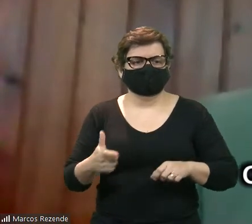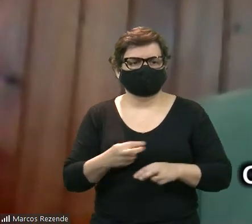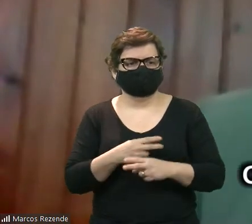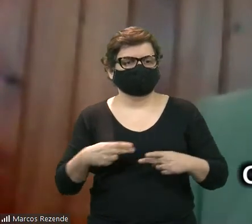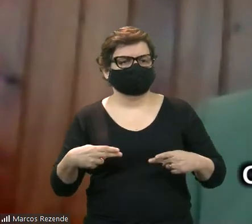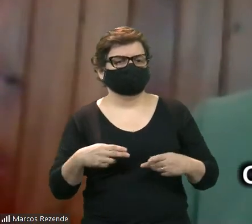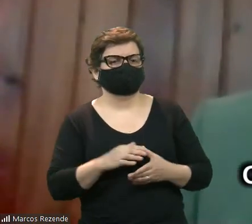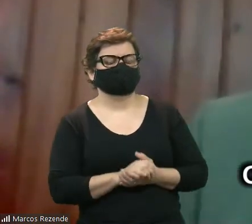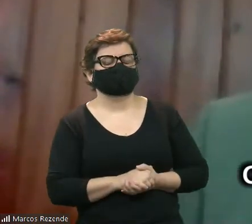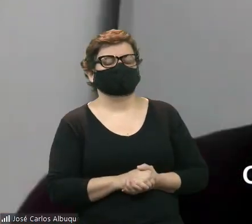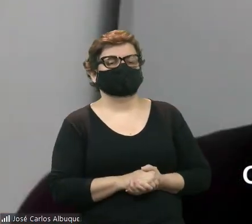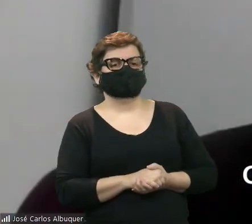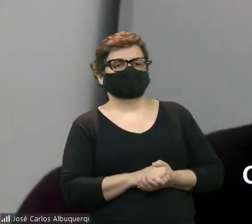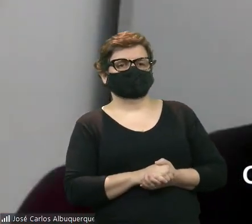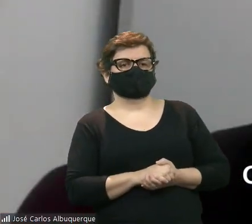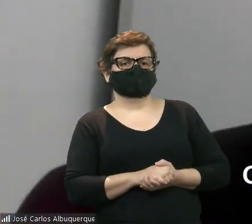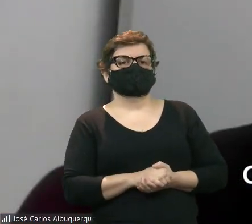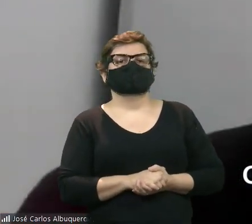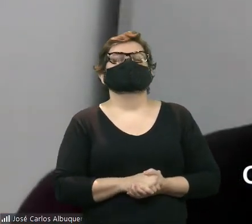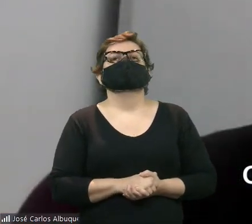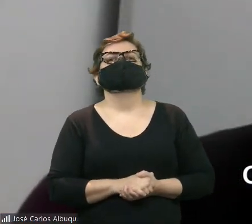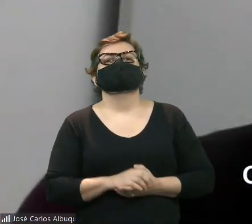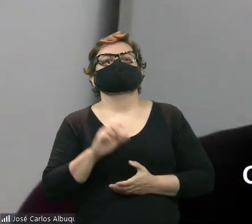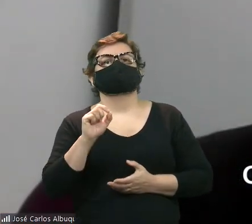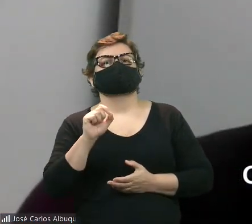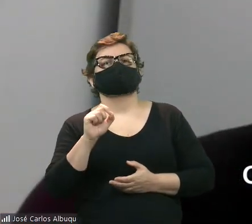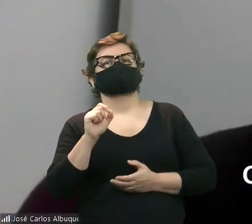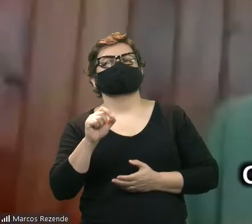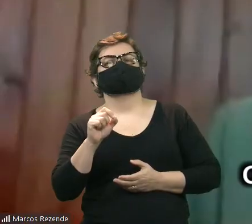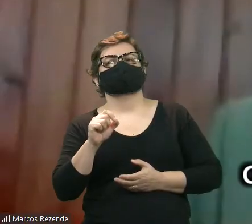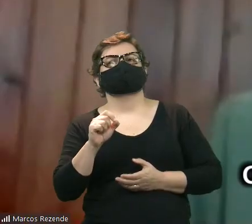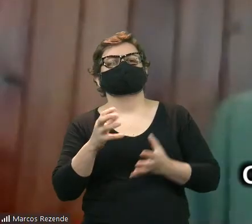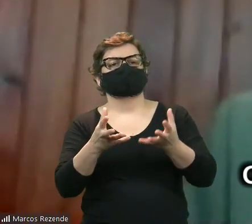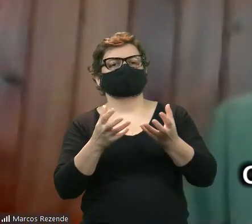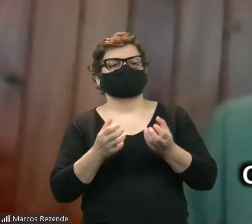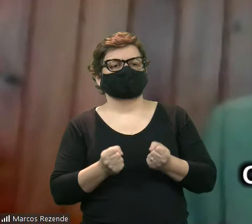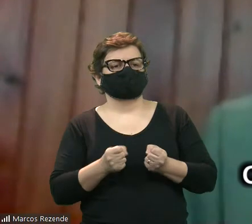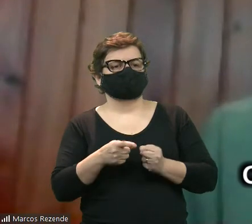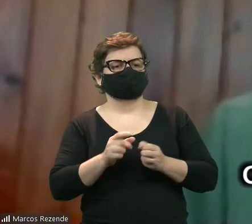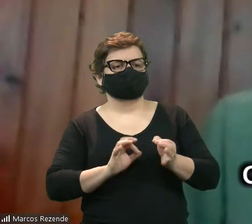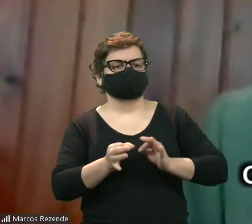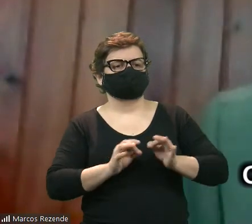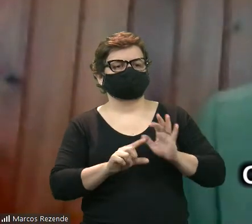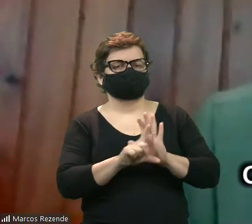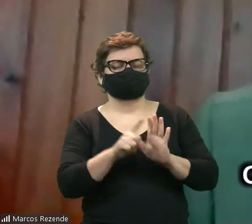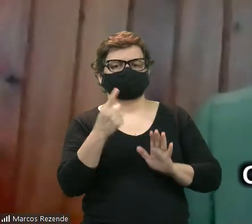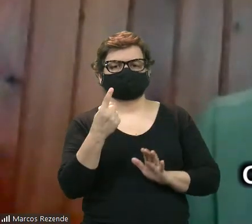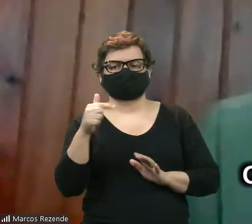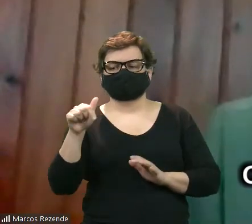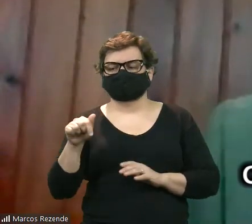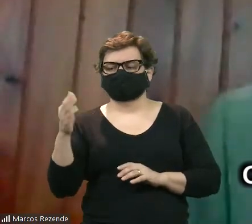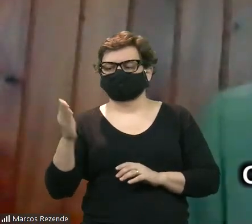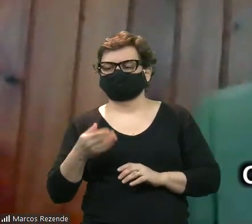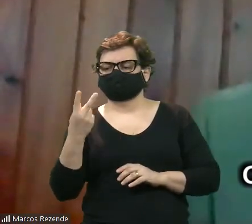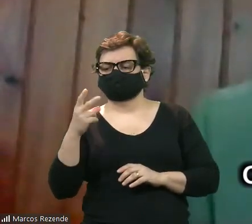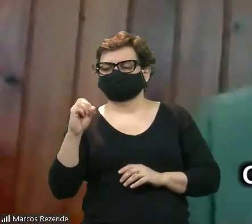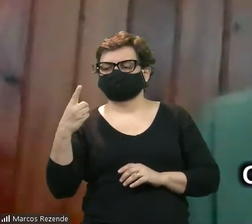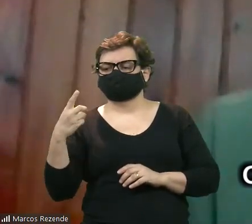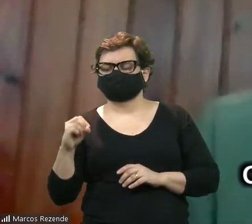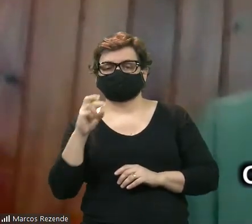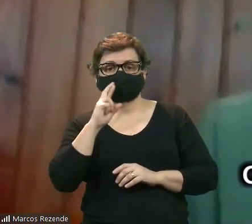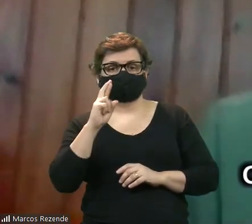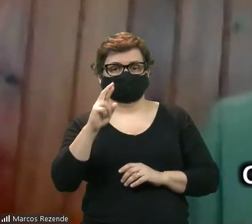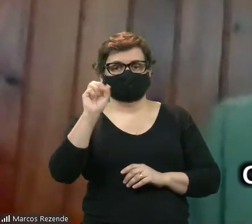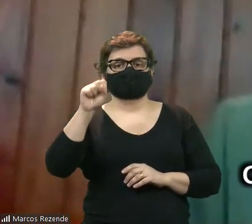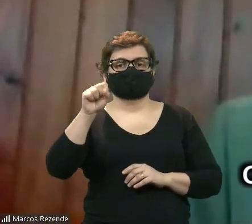outras providências. Os vereadores que são favoráveis ao projeto de lei 17 de 2020